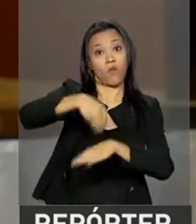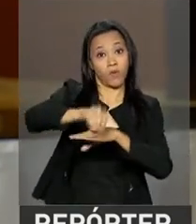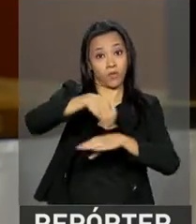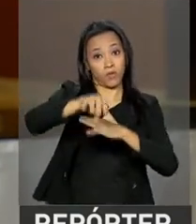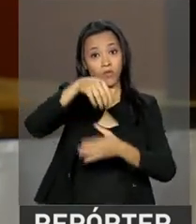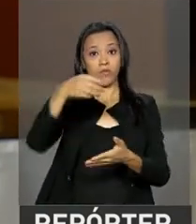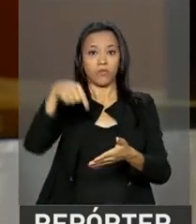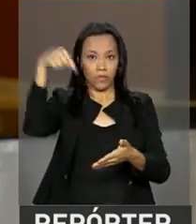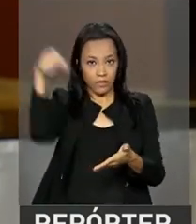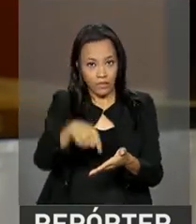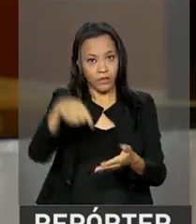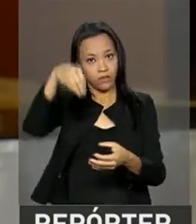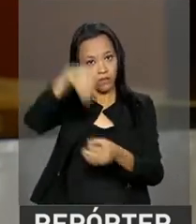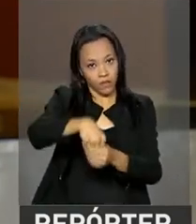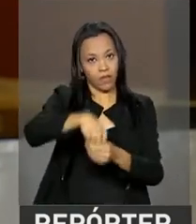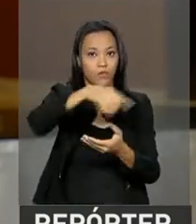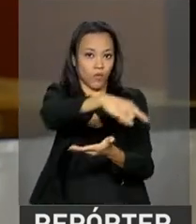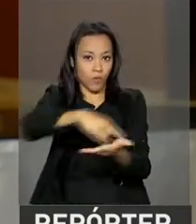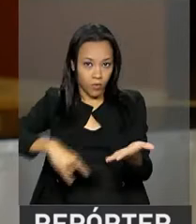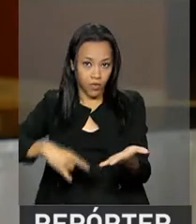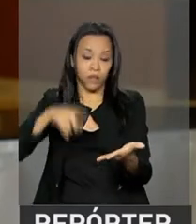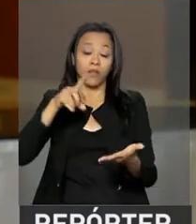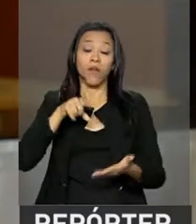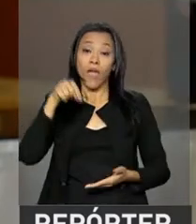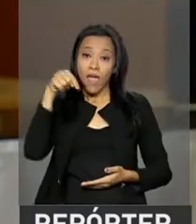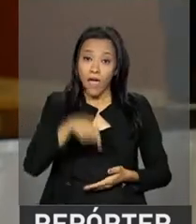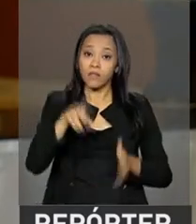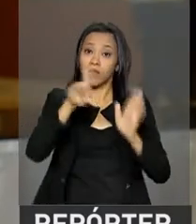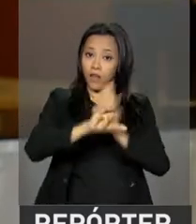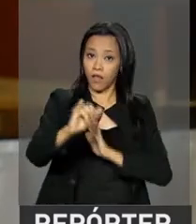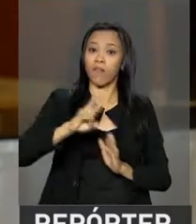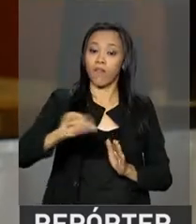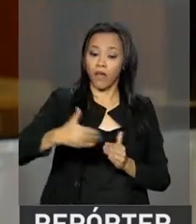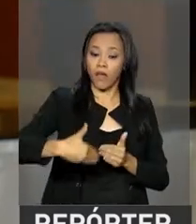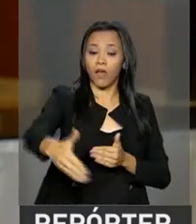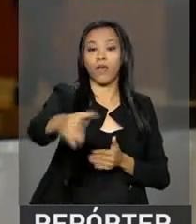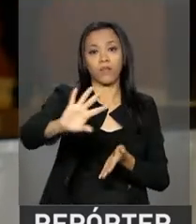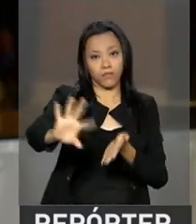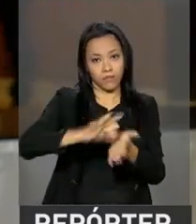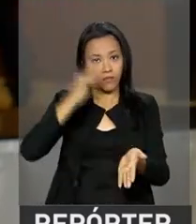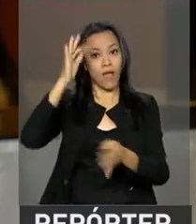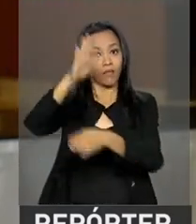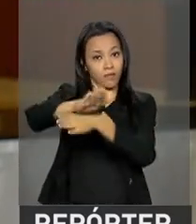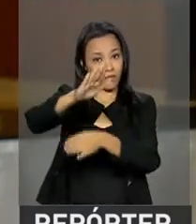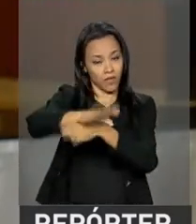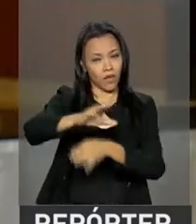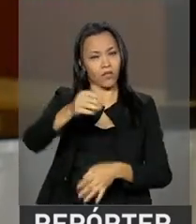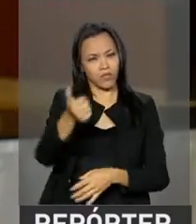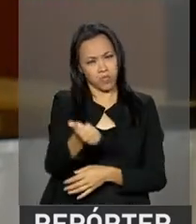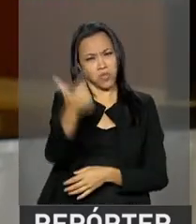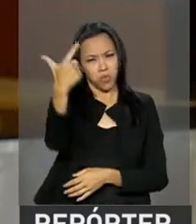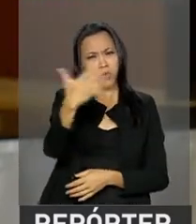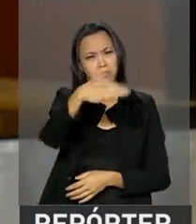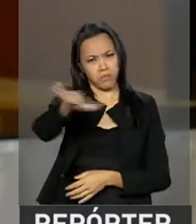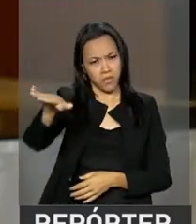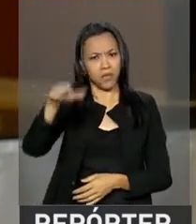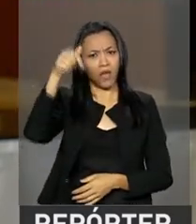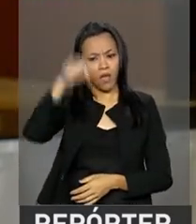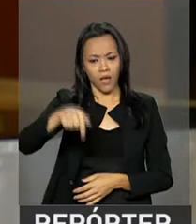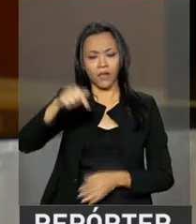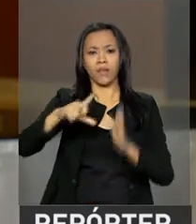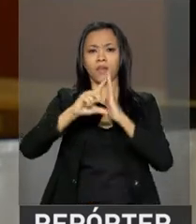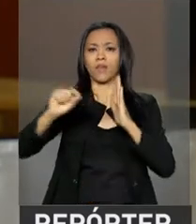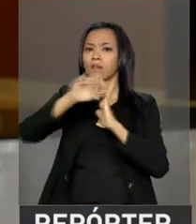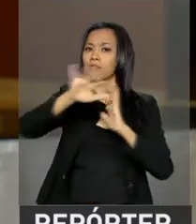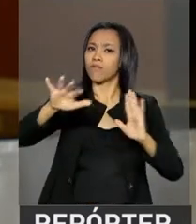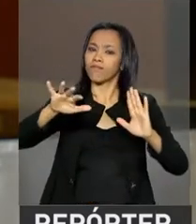o esse projeto vai ser sancionado essa lei foi sancionada hoje no começo da tarde por volta de meio dia e meio uma cerimônia no palácio do